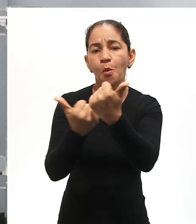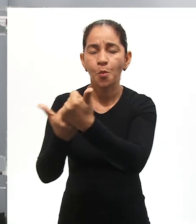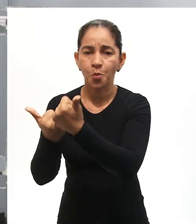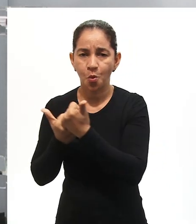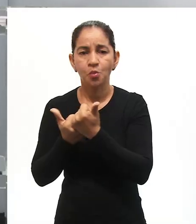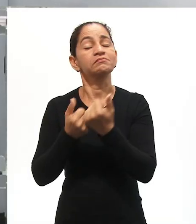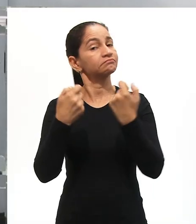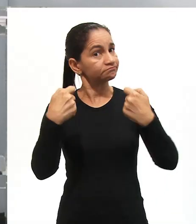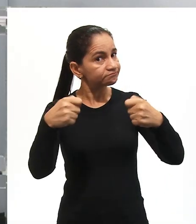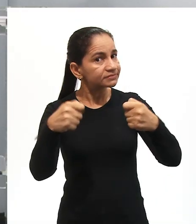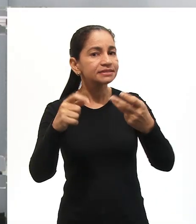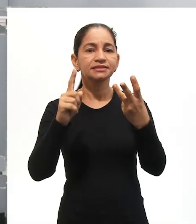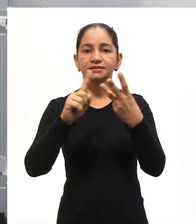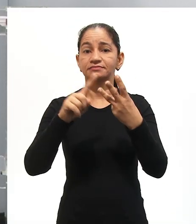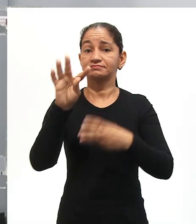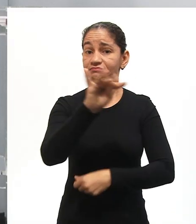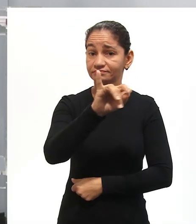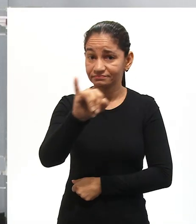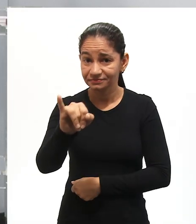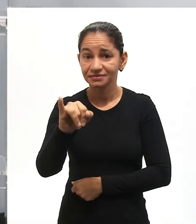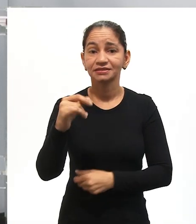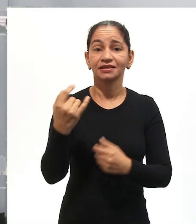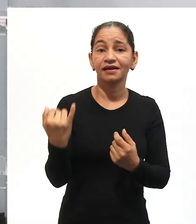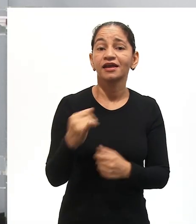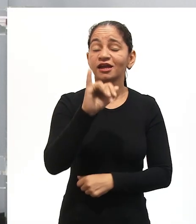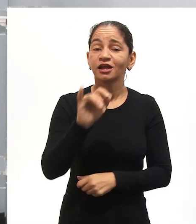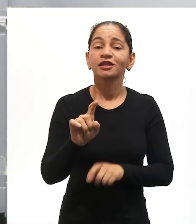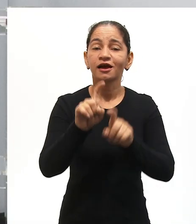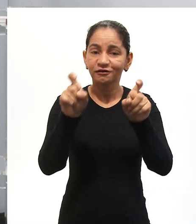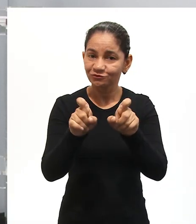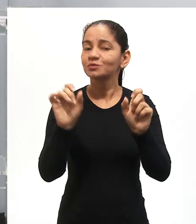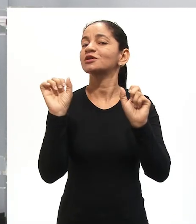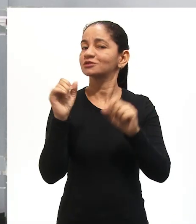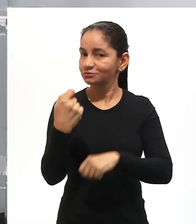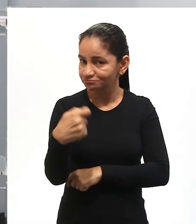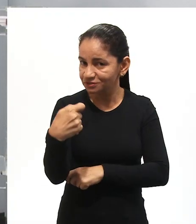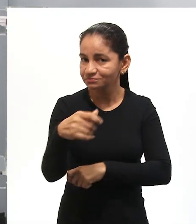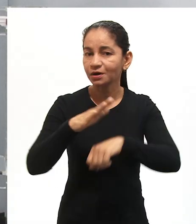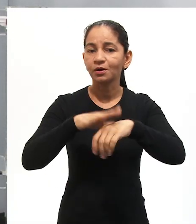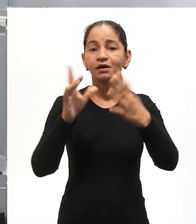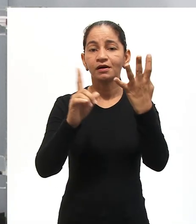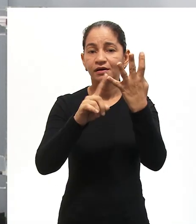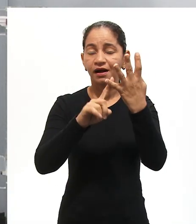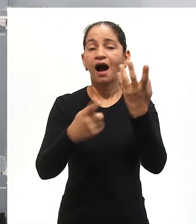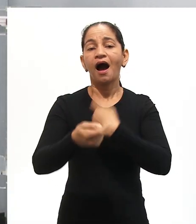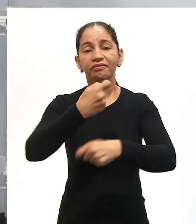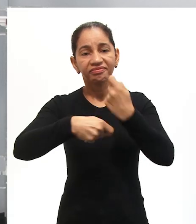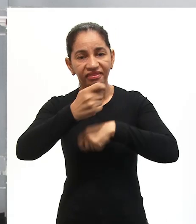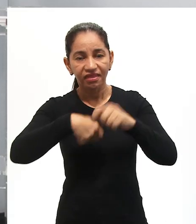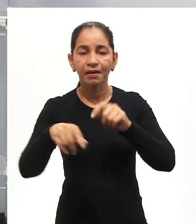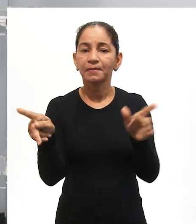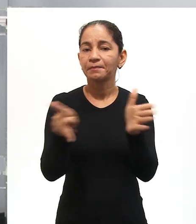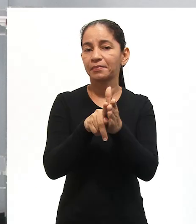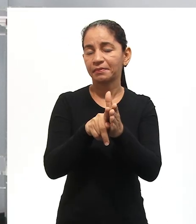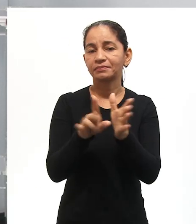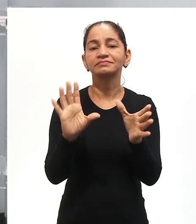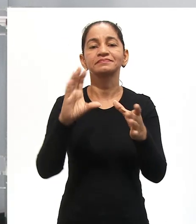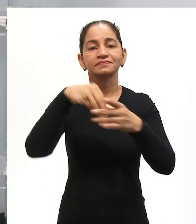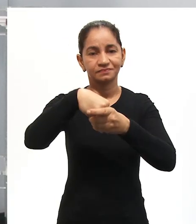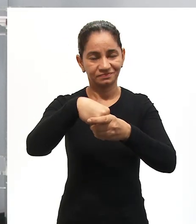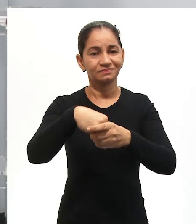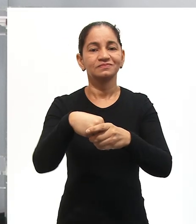tutoria, do TI, da gestão administrativa, para estar contratando o professor,